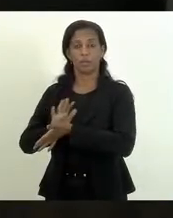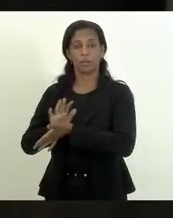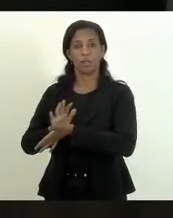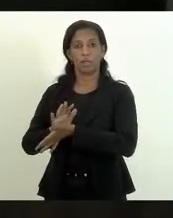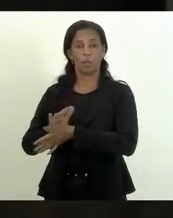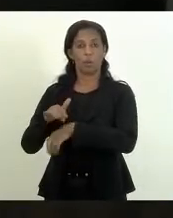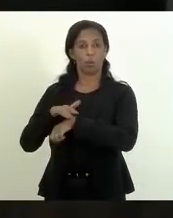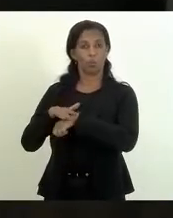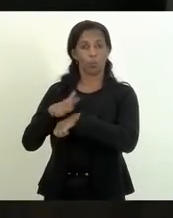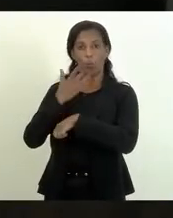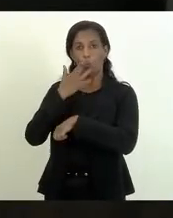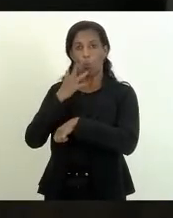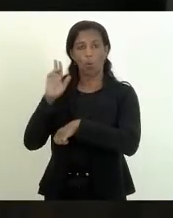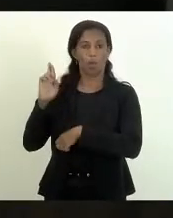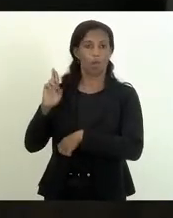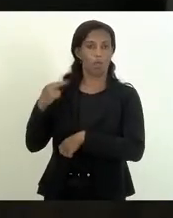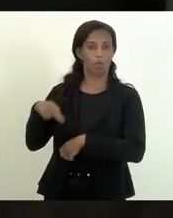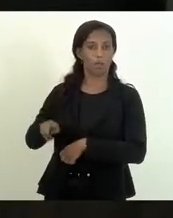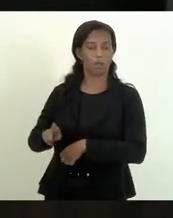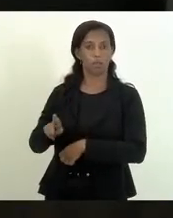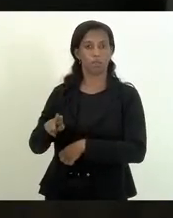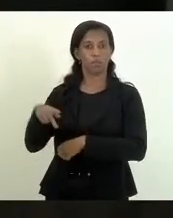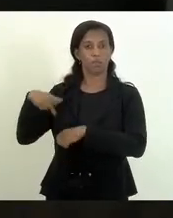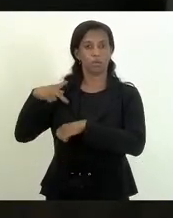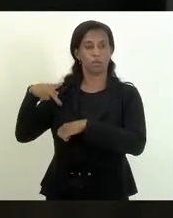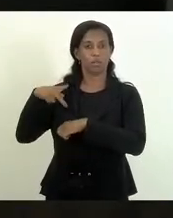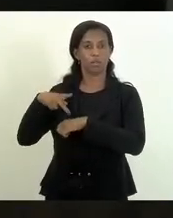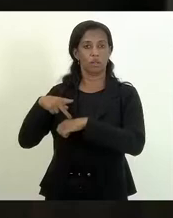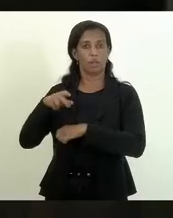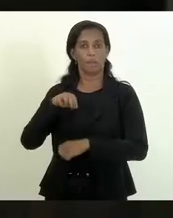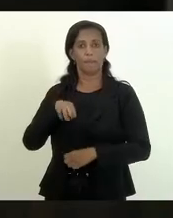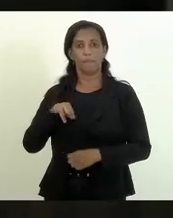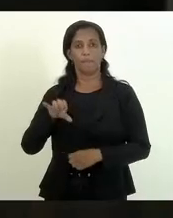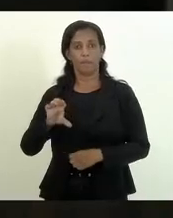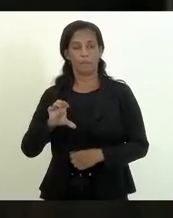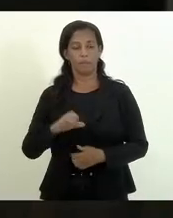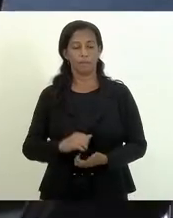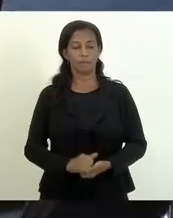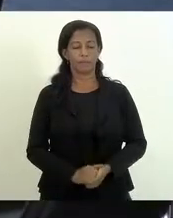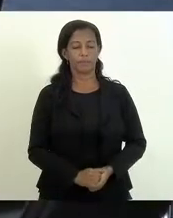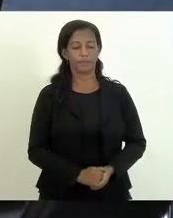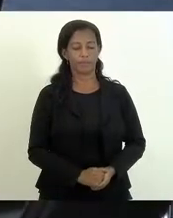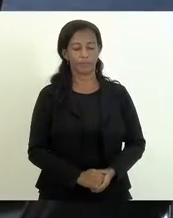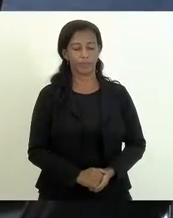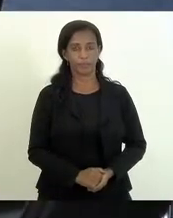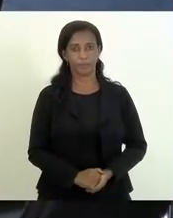Raça, Cor, Etnia, Religião e Procedência Nacional, deputado Carlos Mink.